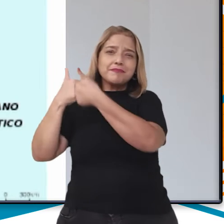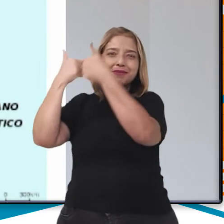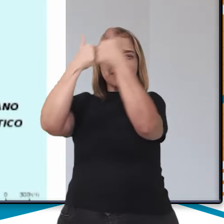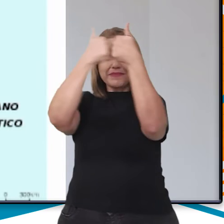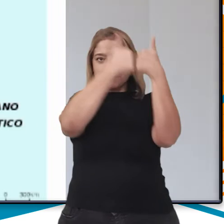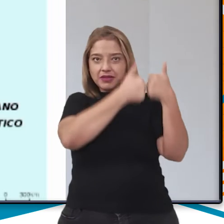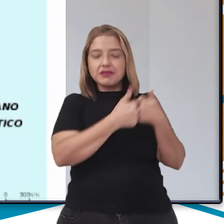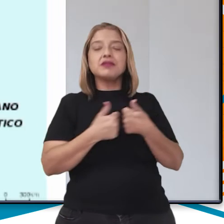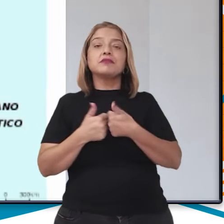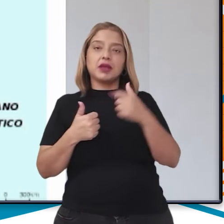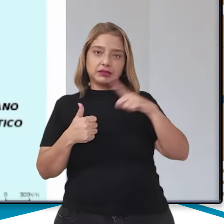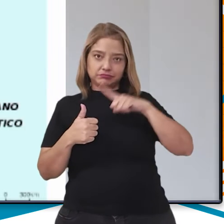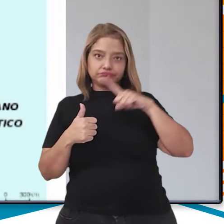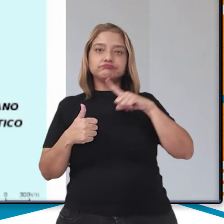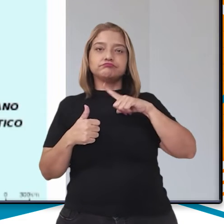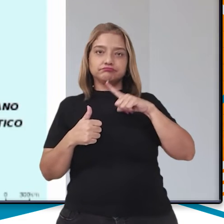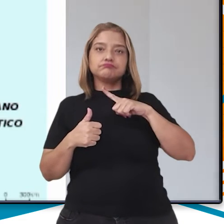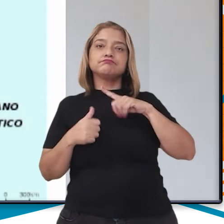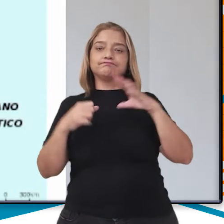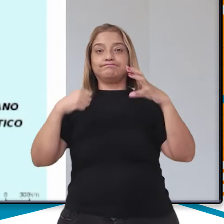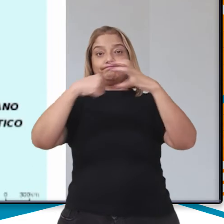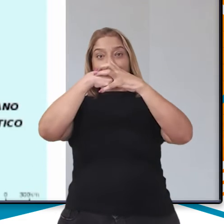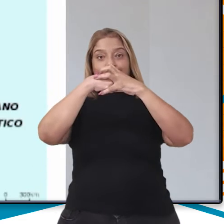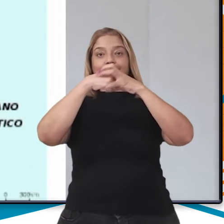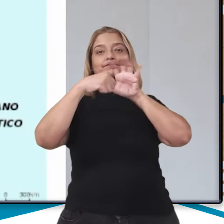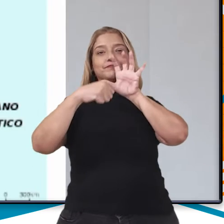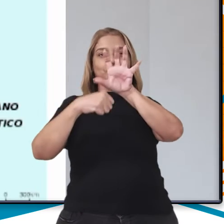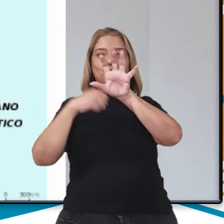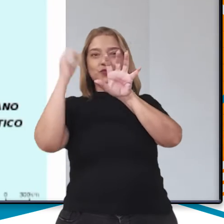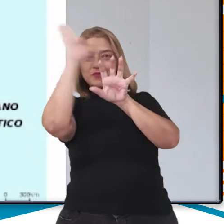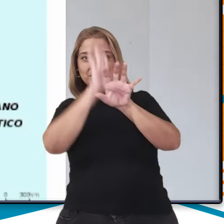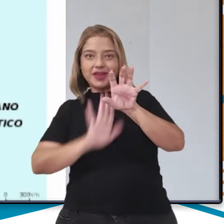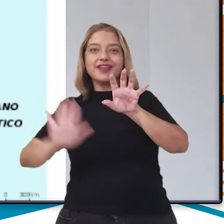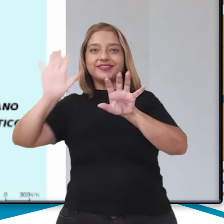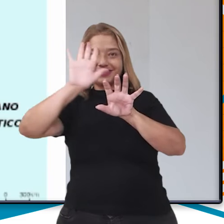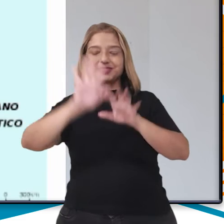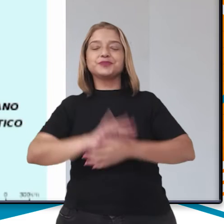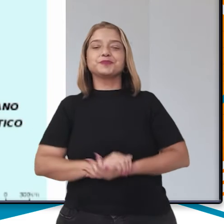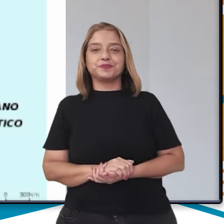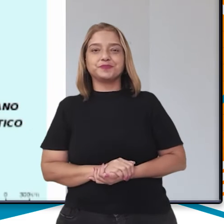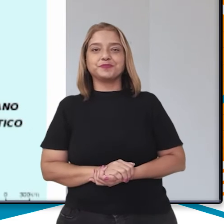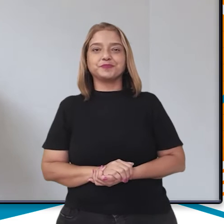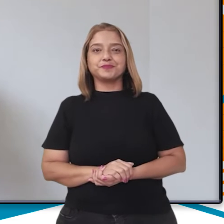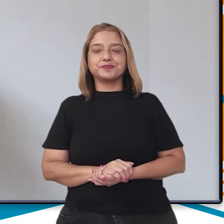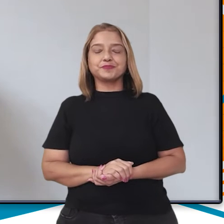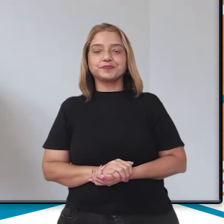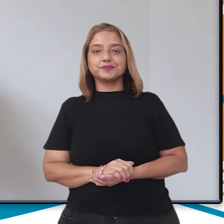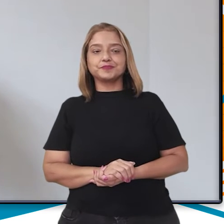aí, compreendendo essa região mais central do Brasil.